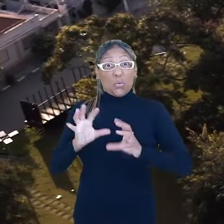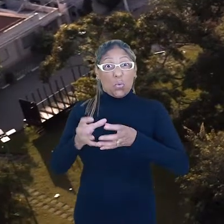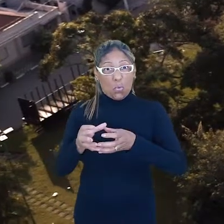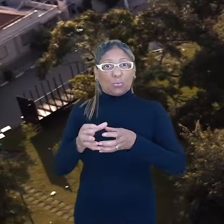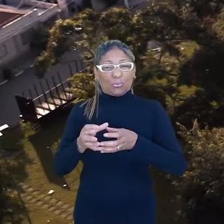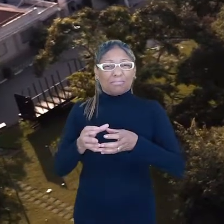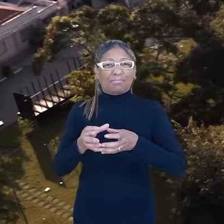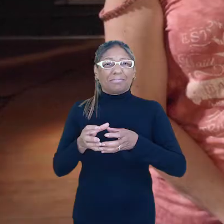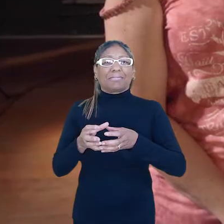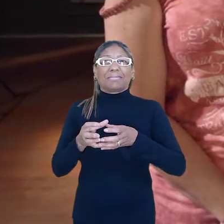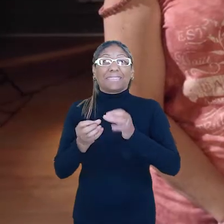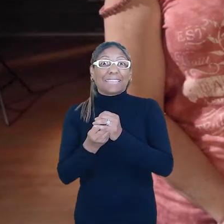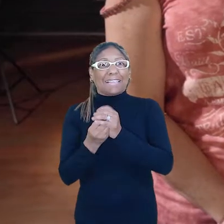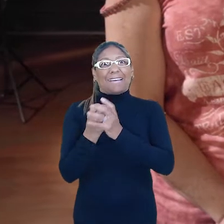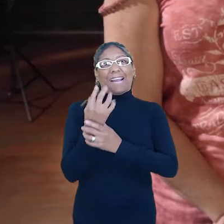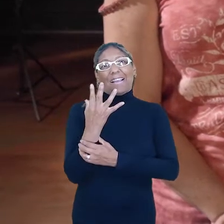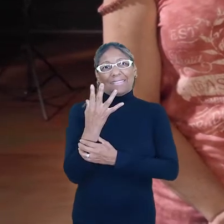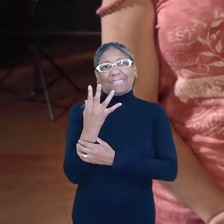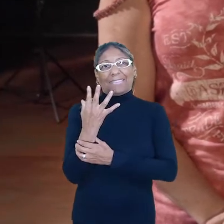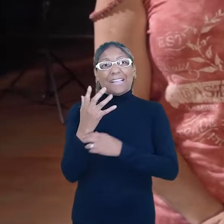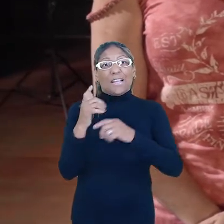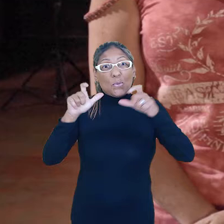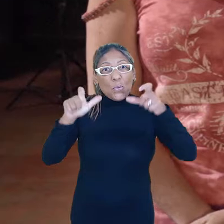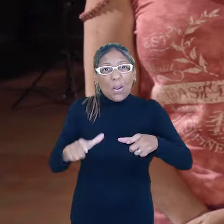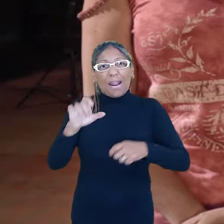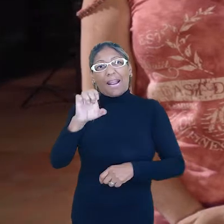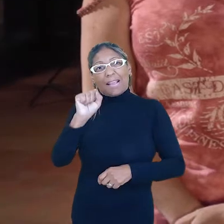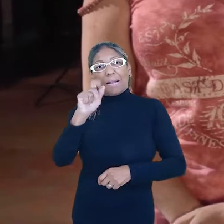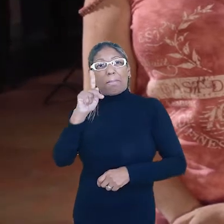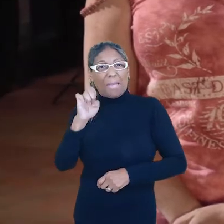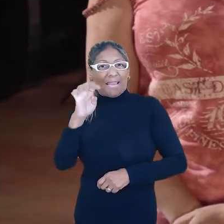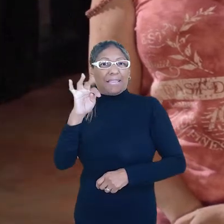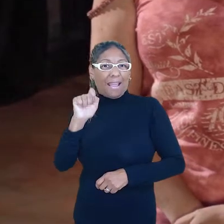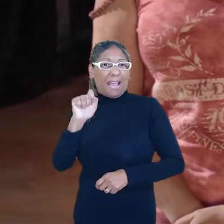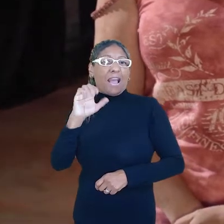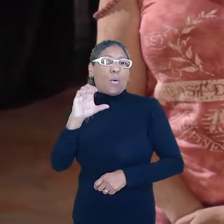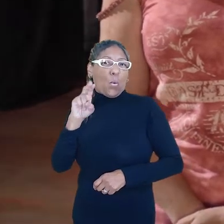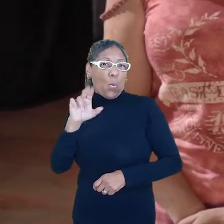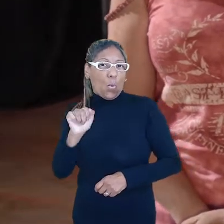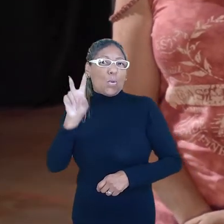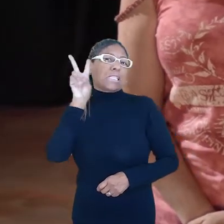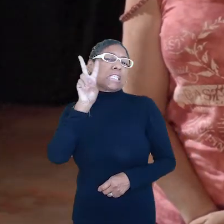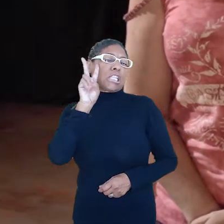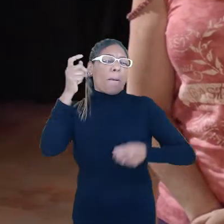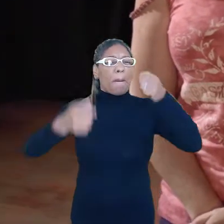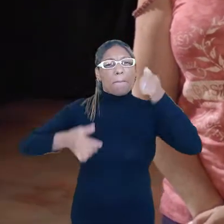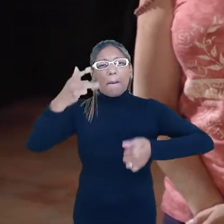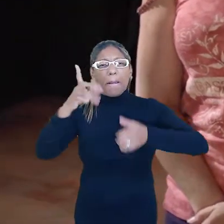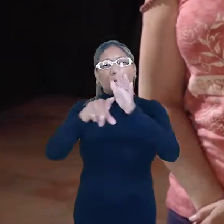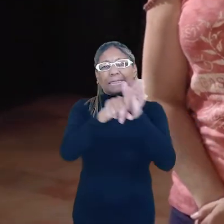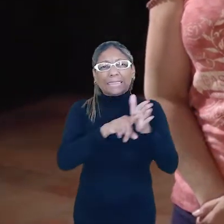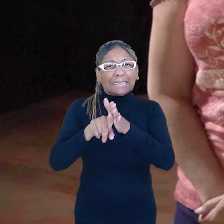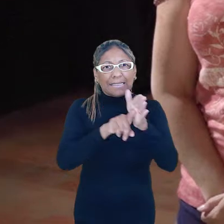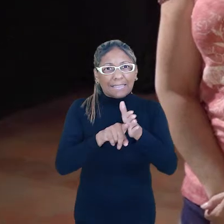Claudimir. O grupo de Teatro Monções, ele nasce nesse espetáculo, né, para contar essa história, né, com essa ideia